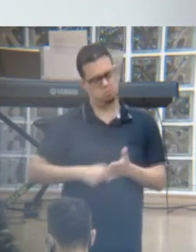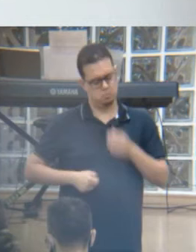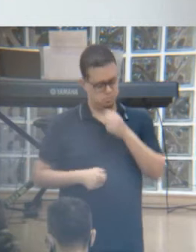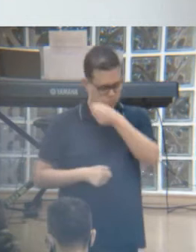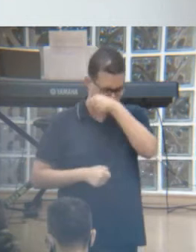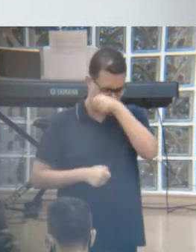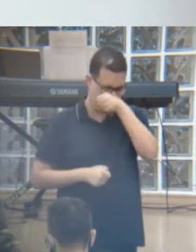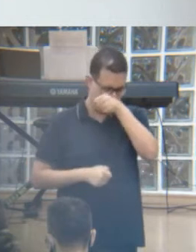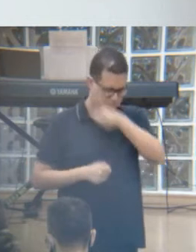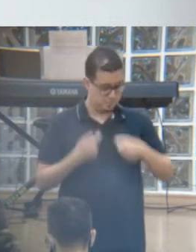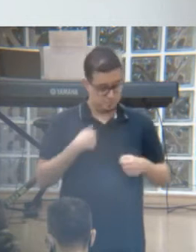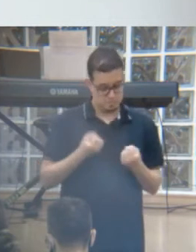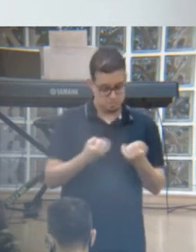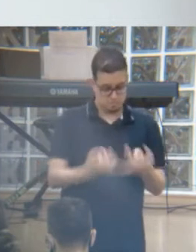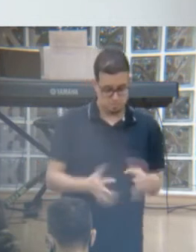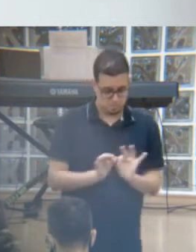entendo eu.